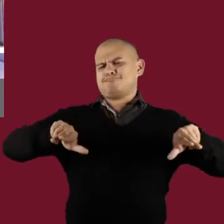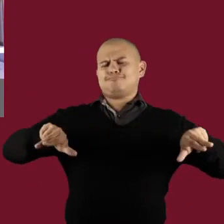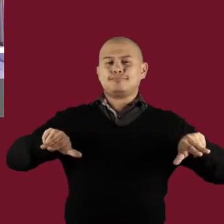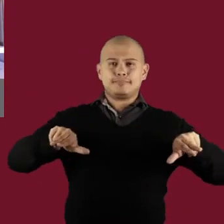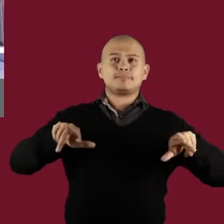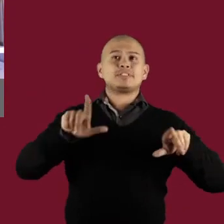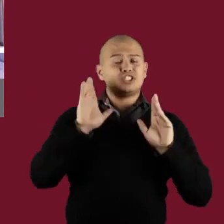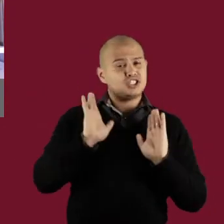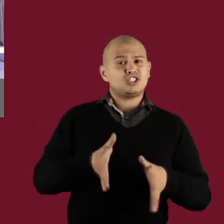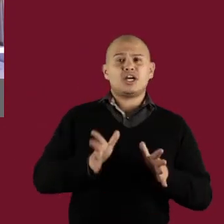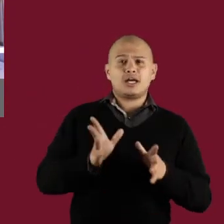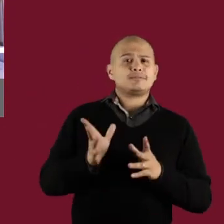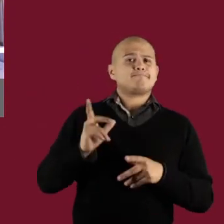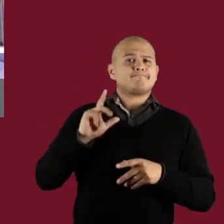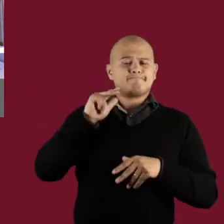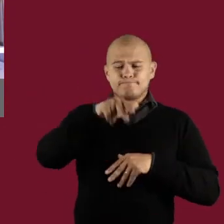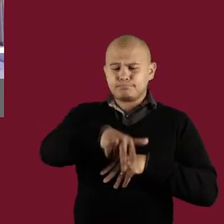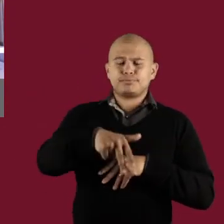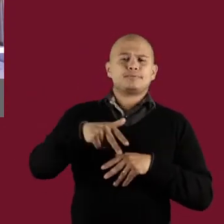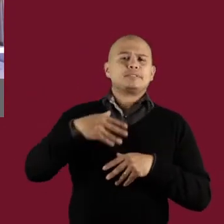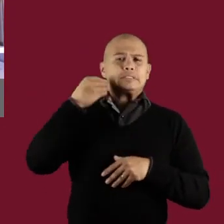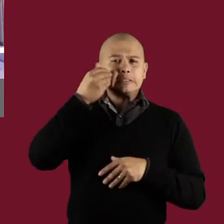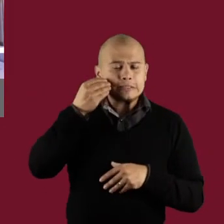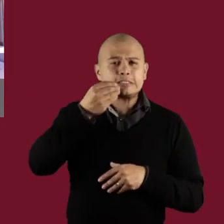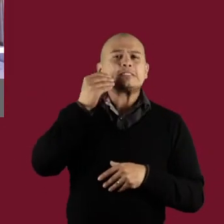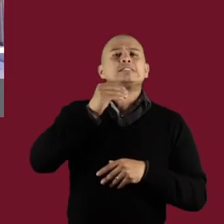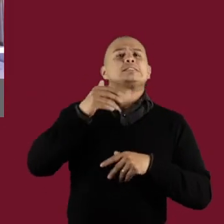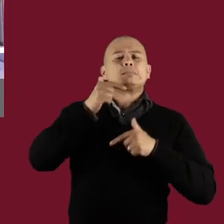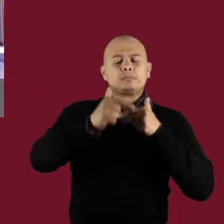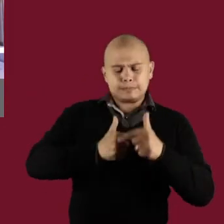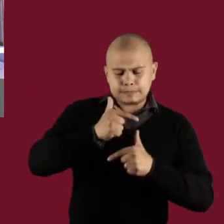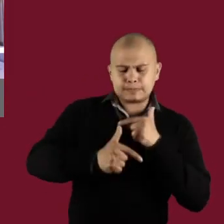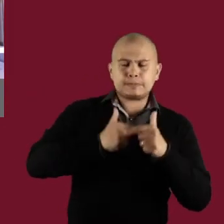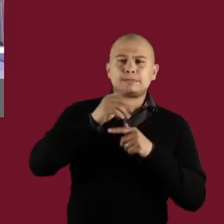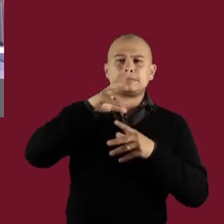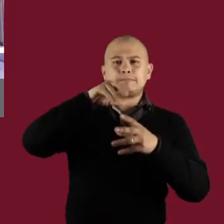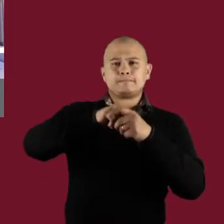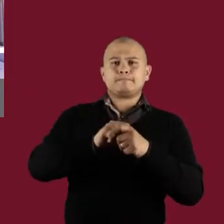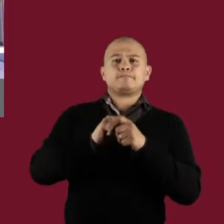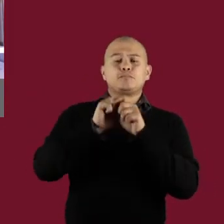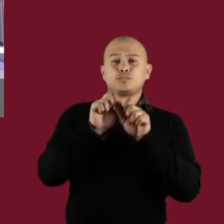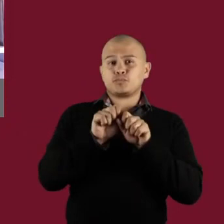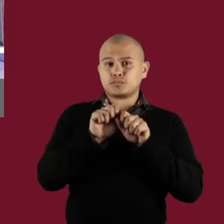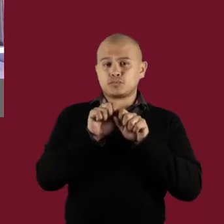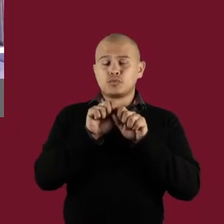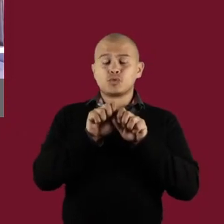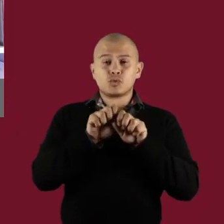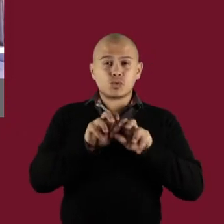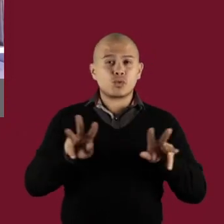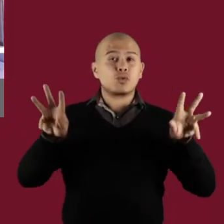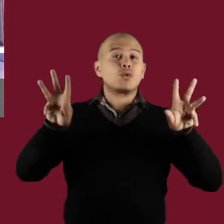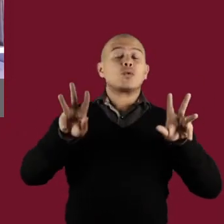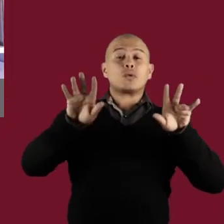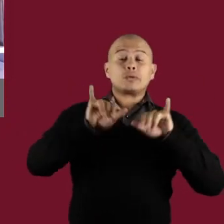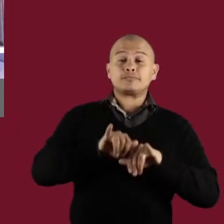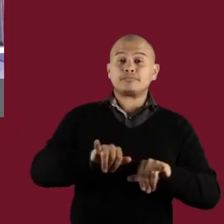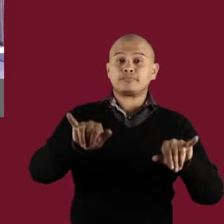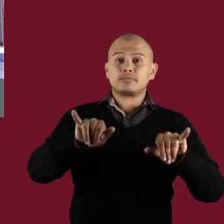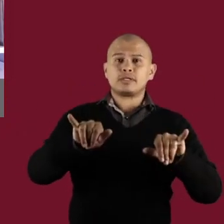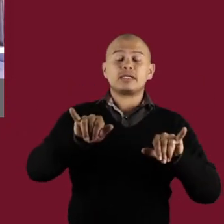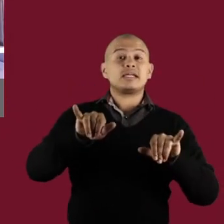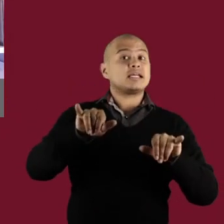News. Portanto, é este movimento que a gente vai fazendo e vai aprendendo, com o qual a gente vai aprendendo